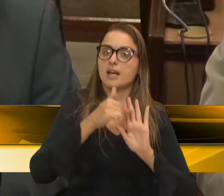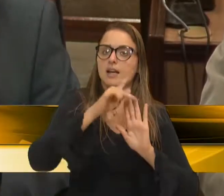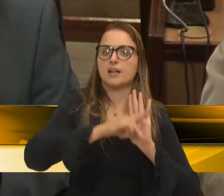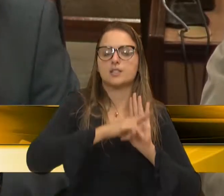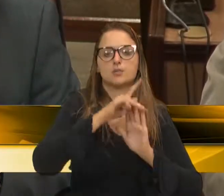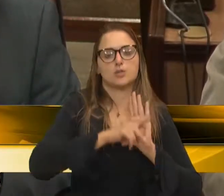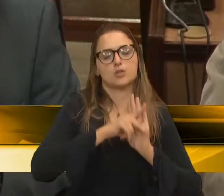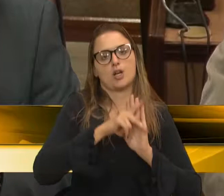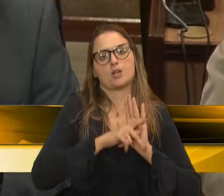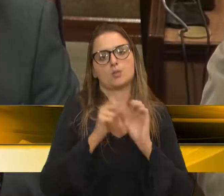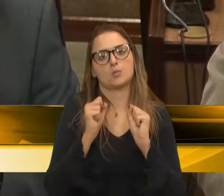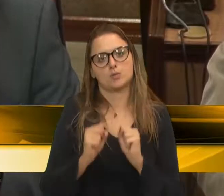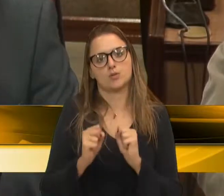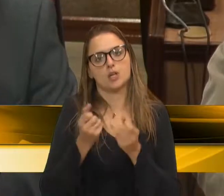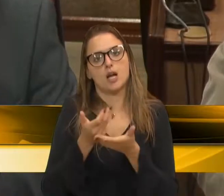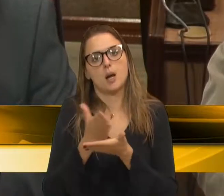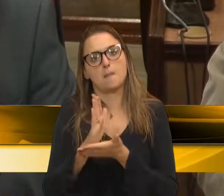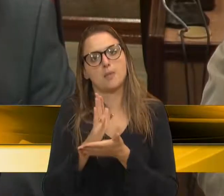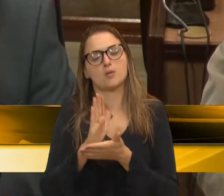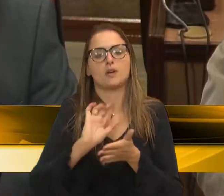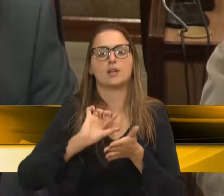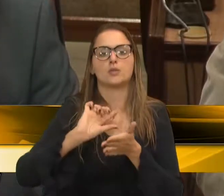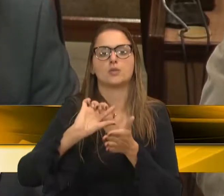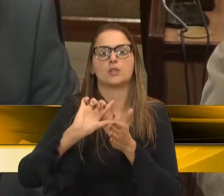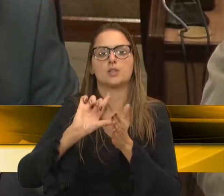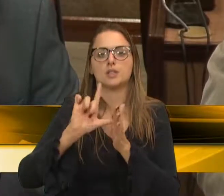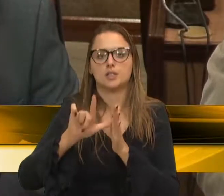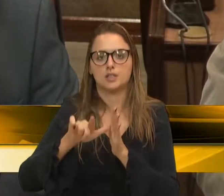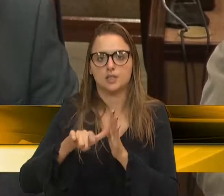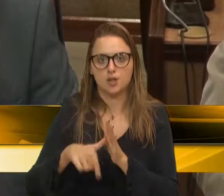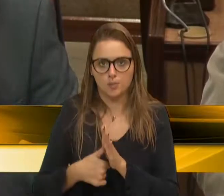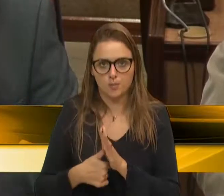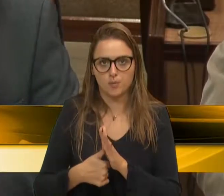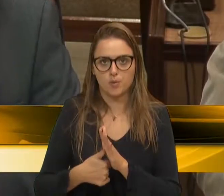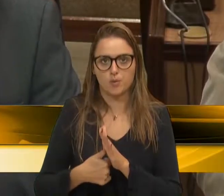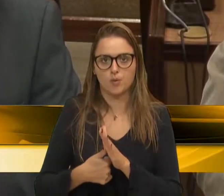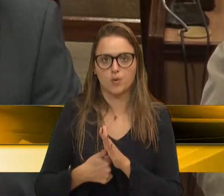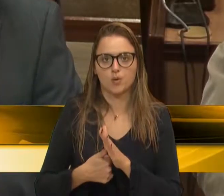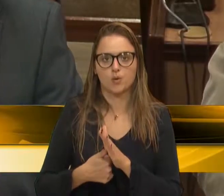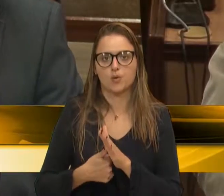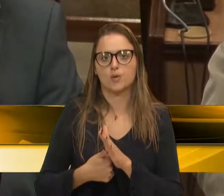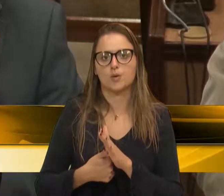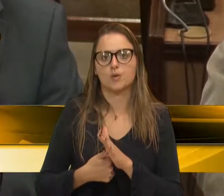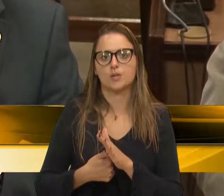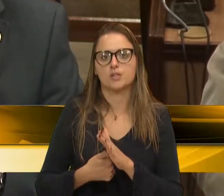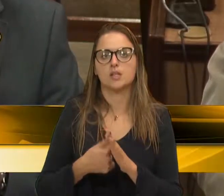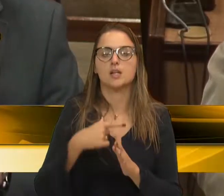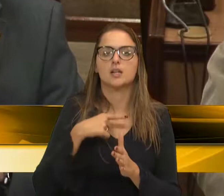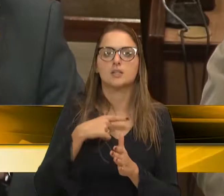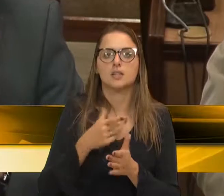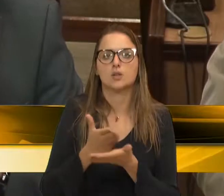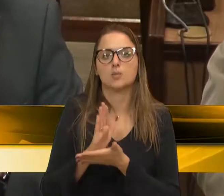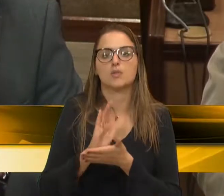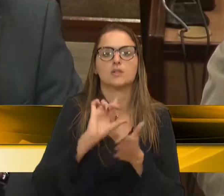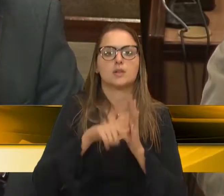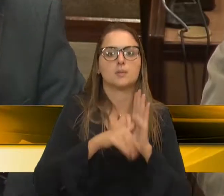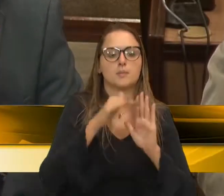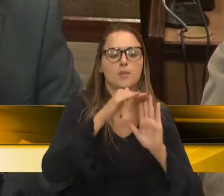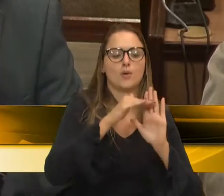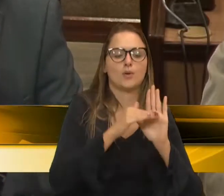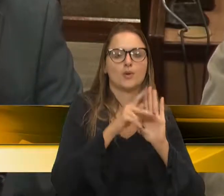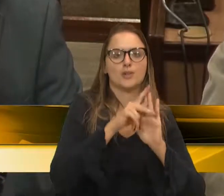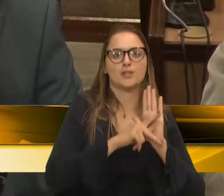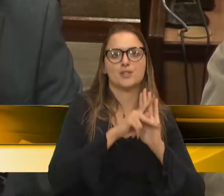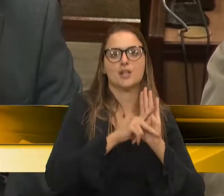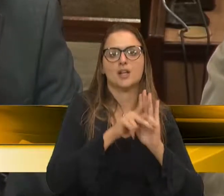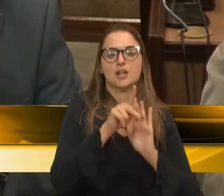projeto poderia ser aprovado logo após o aprovamento, sendo aprovado também o plano diretor, porque tendo